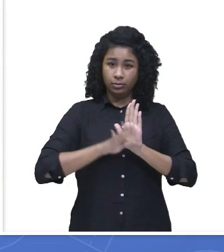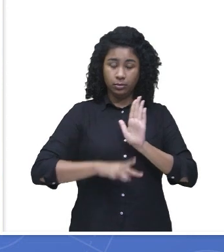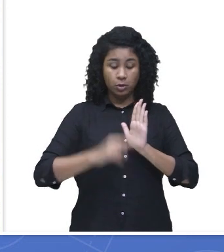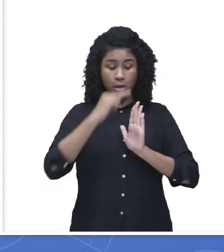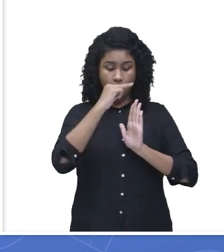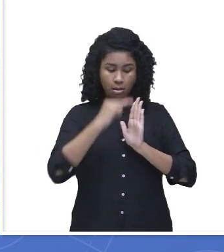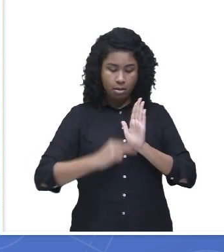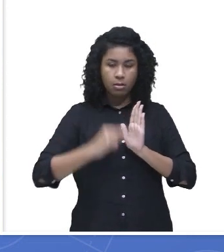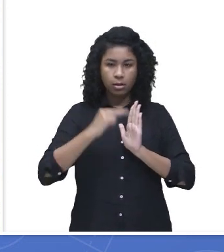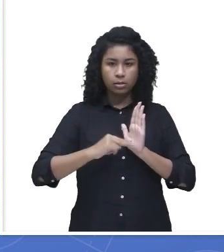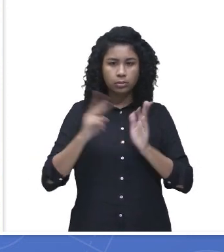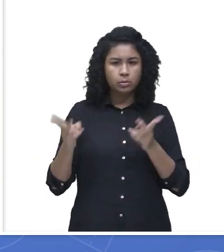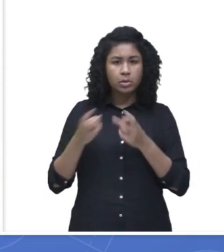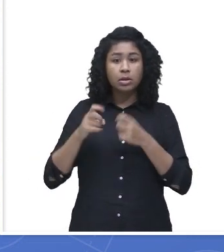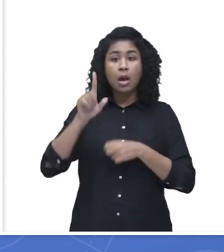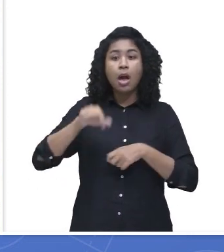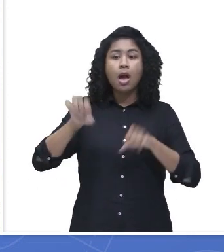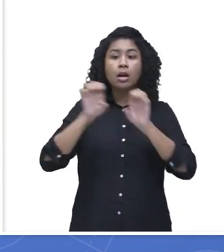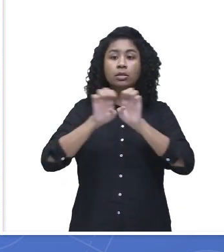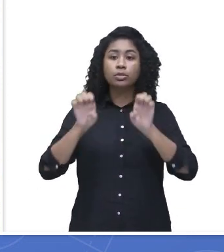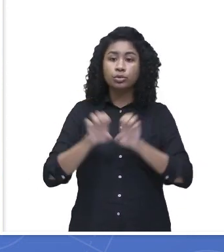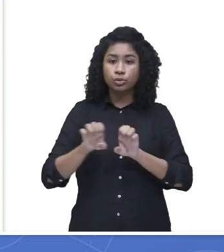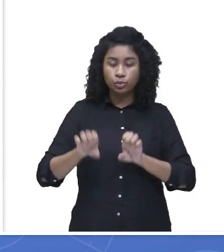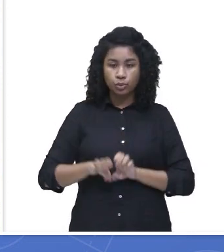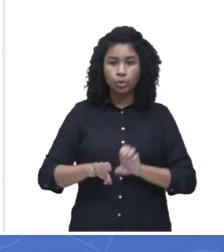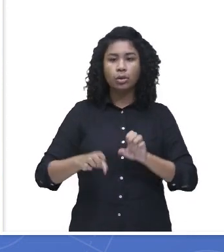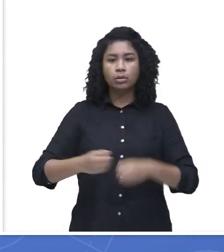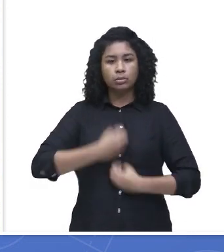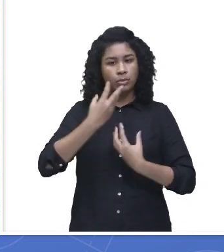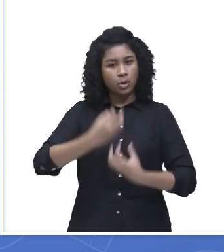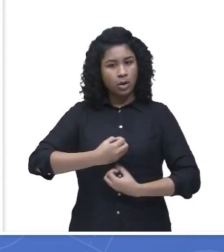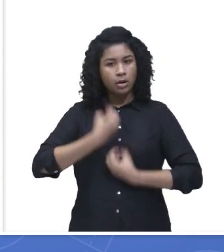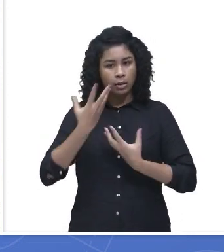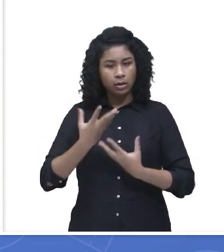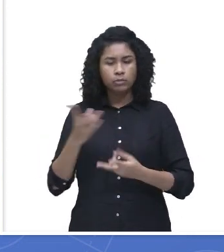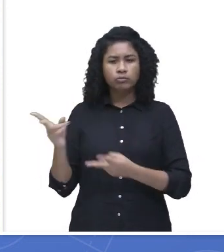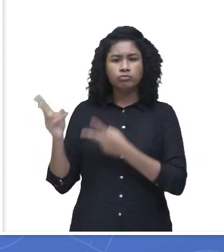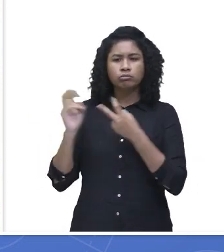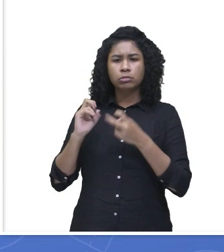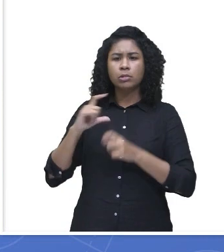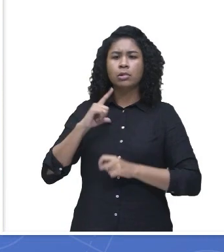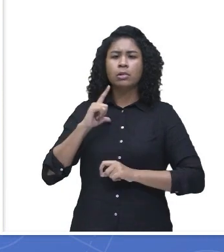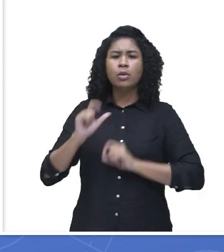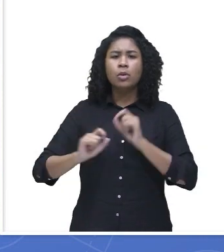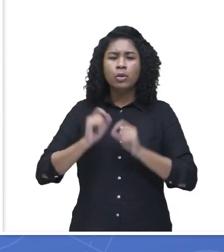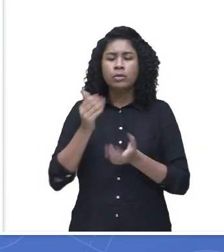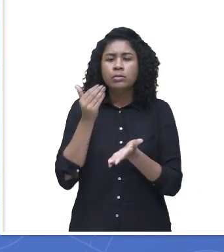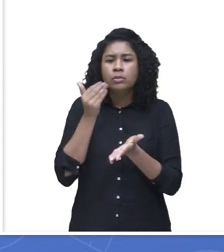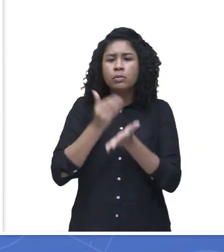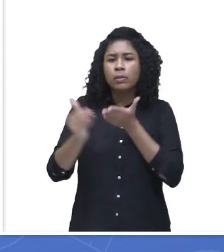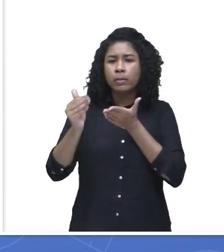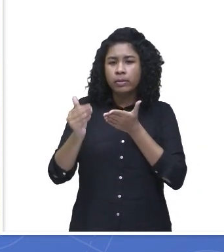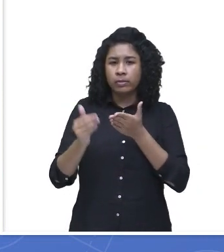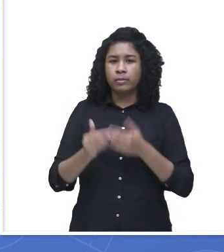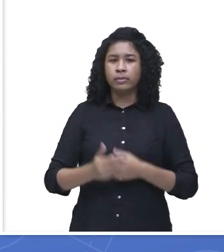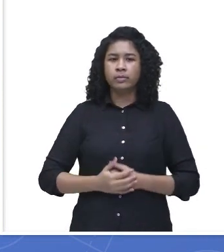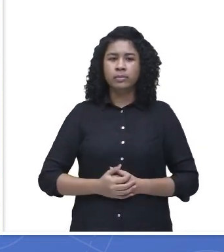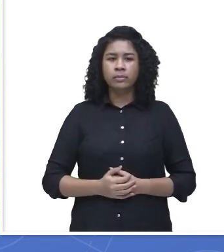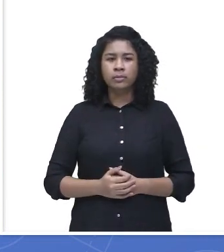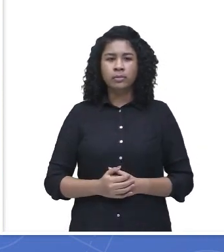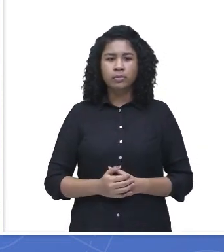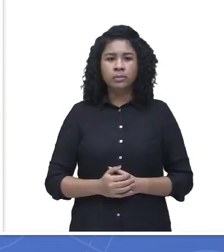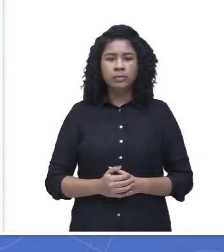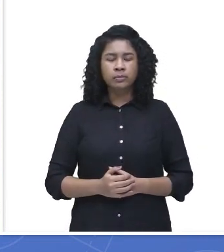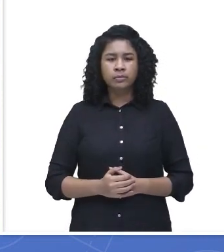exatamente a estrutura do poema. Então nós vamos observar no início, olha só, acompanhando comigo, colocando